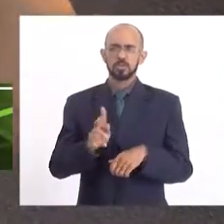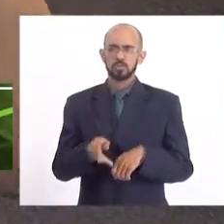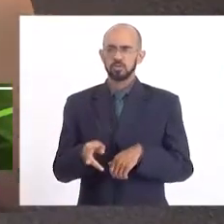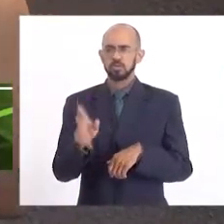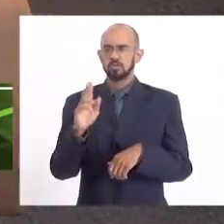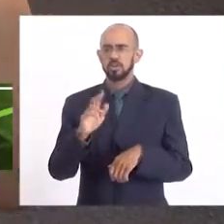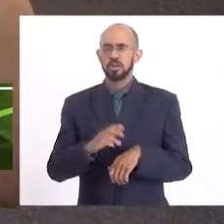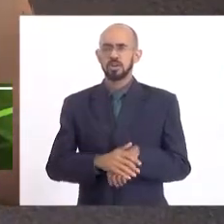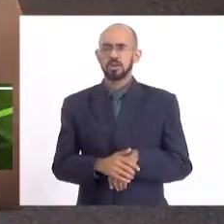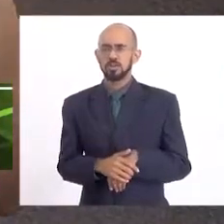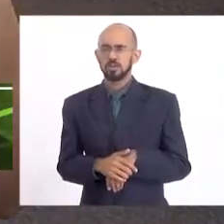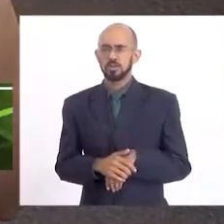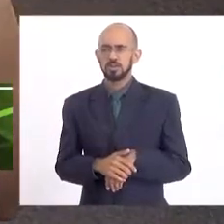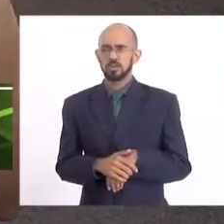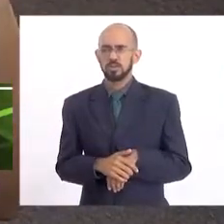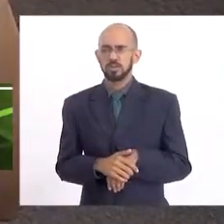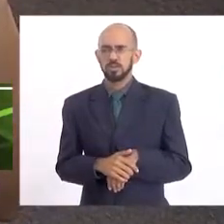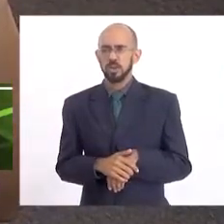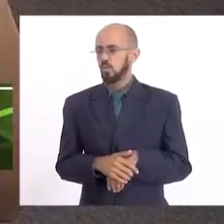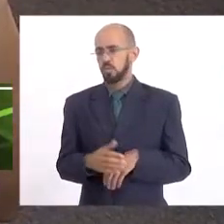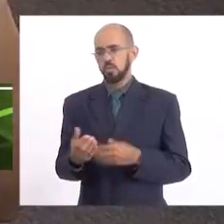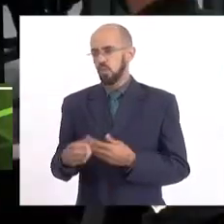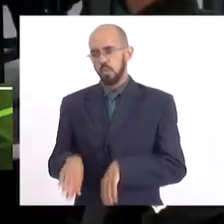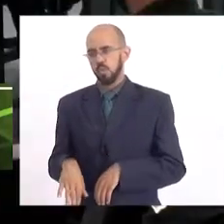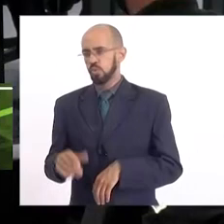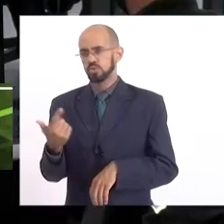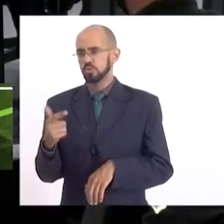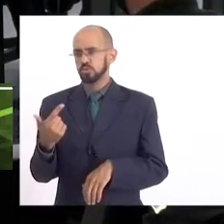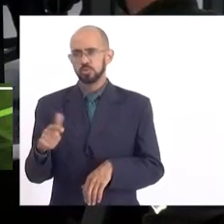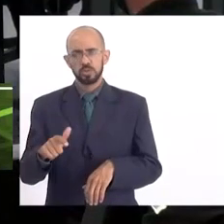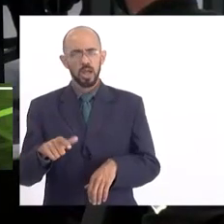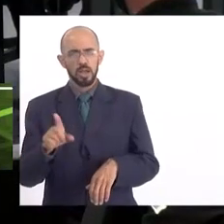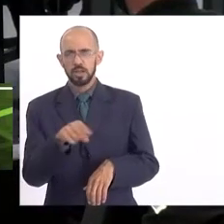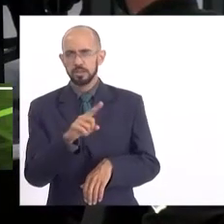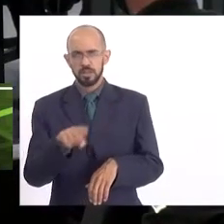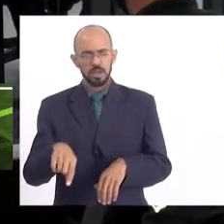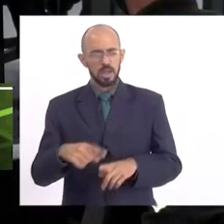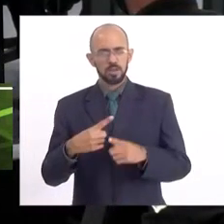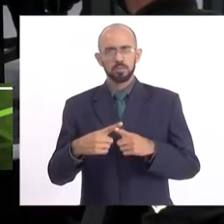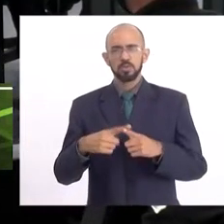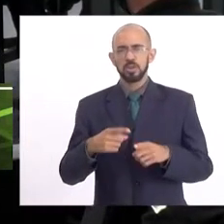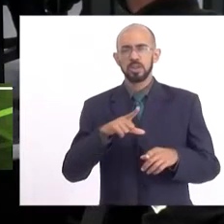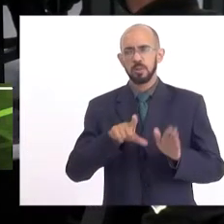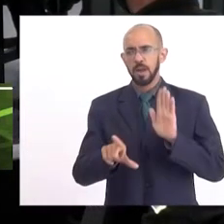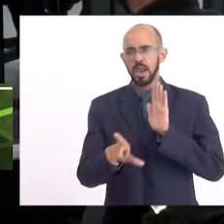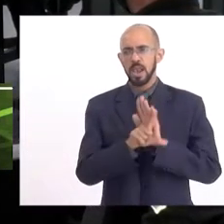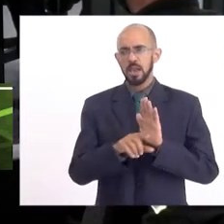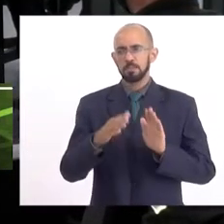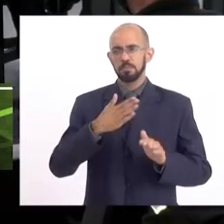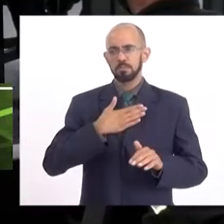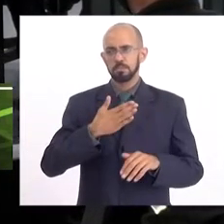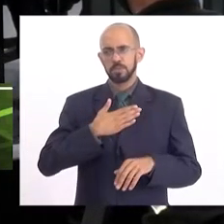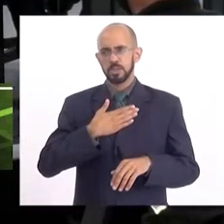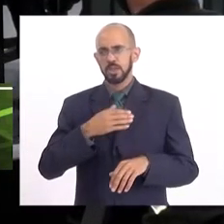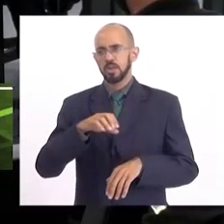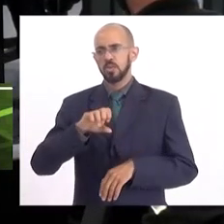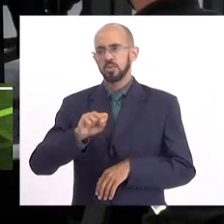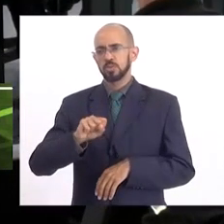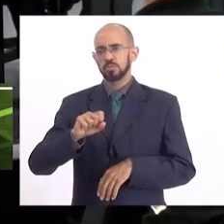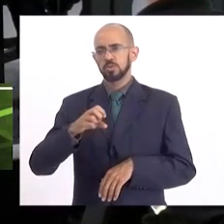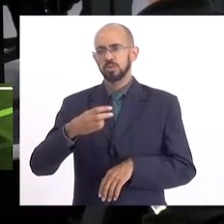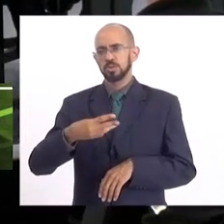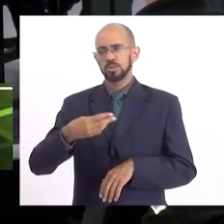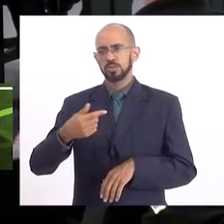o prazo dele já foi. O concurso não está extinto porque tem uma lei, que é a minha lei de minha autoria, 8.391 de 2019, que